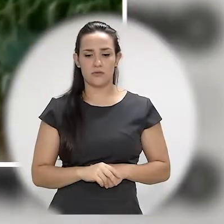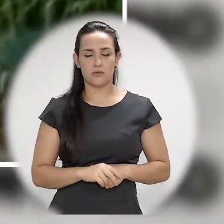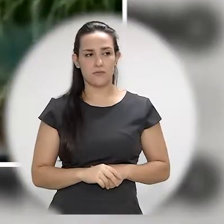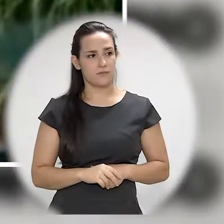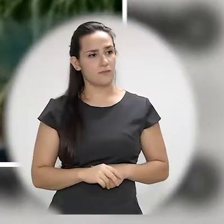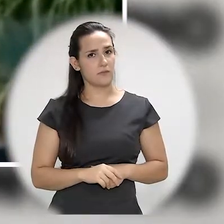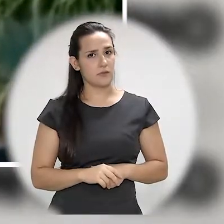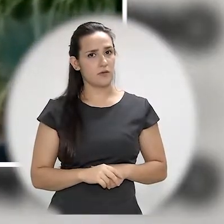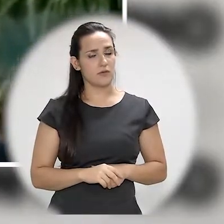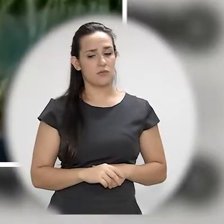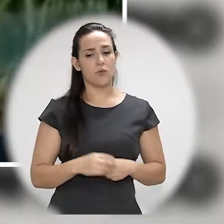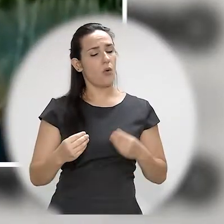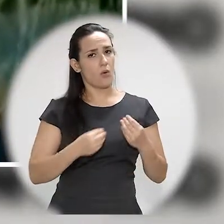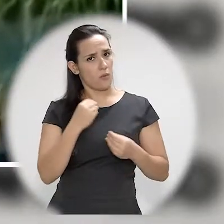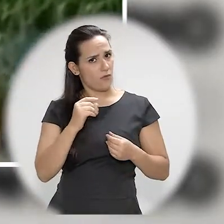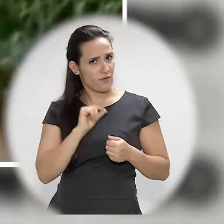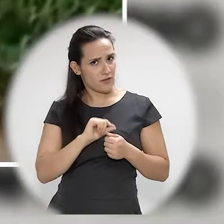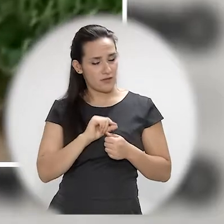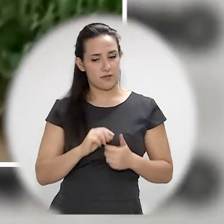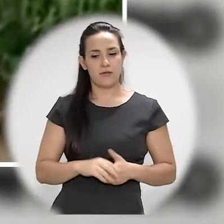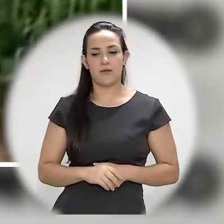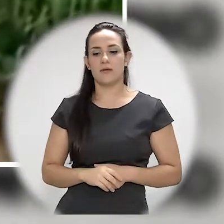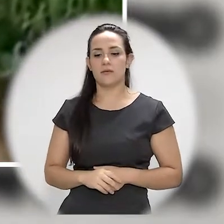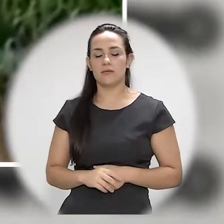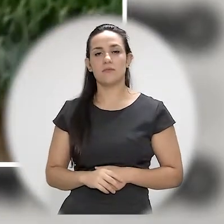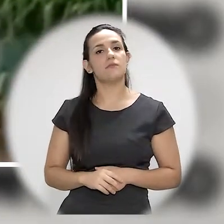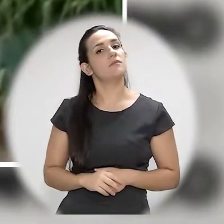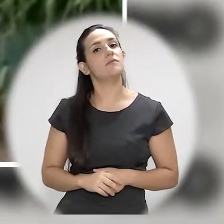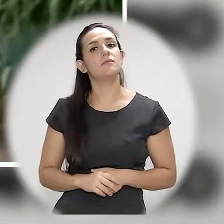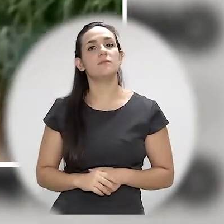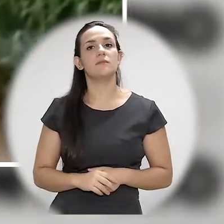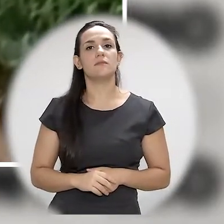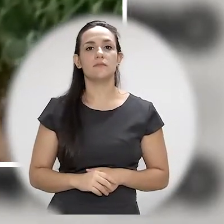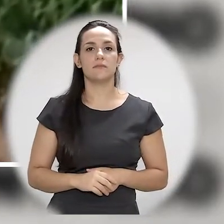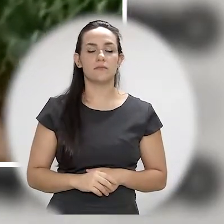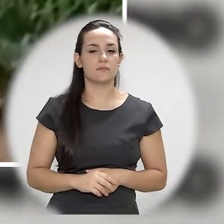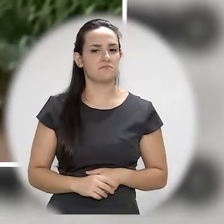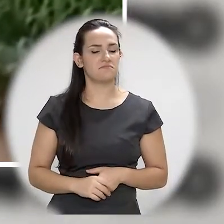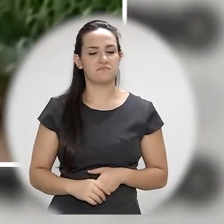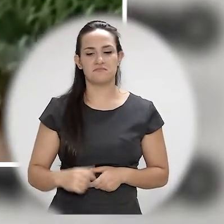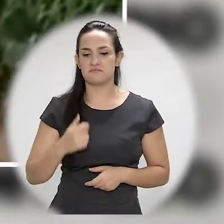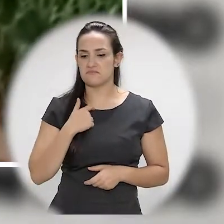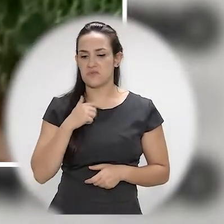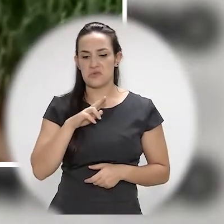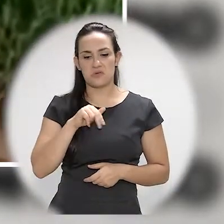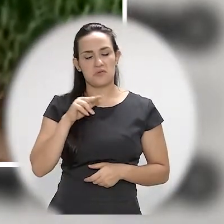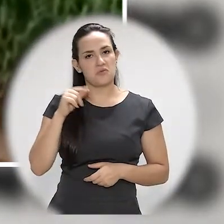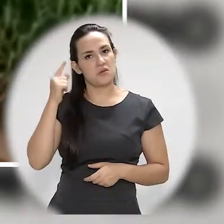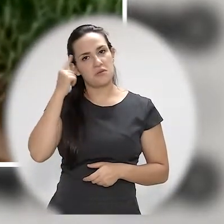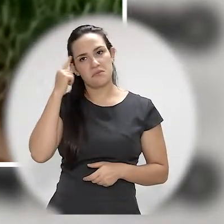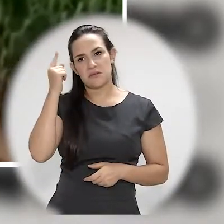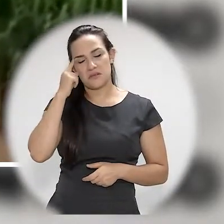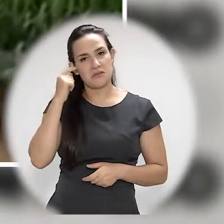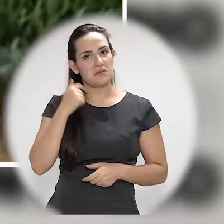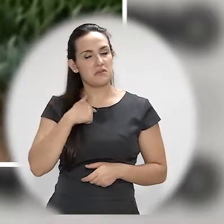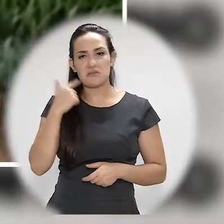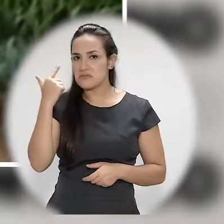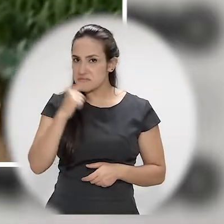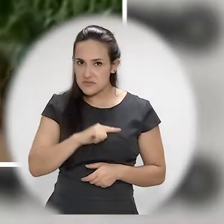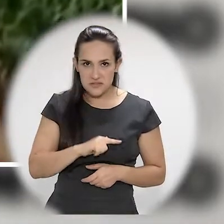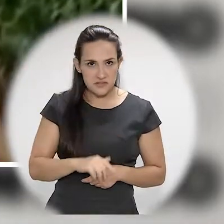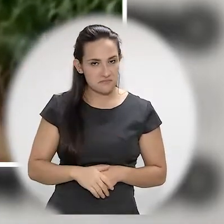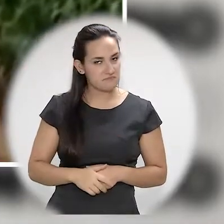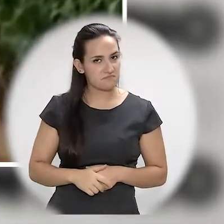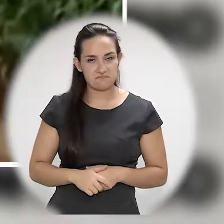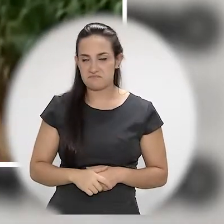se a gente conseguir chegar do outro lado, entendeu? Eu, como profissional, jamais imaginaria que eu ia passar por aquilo.